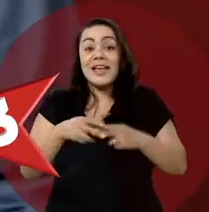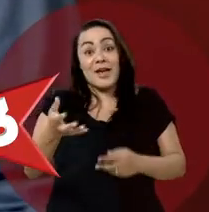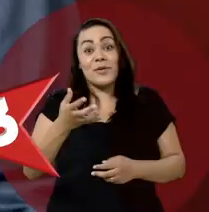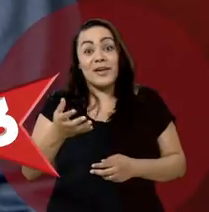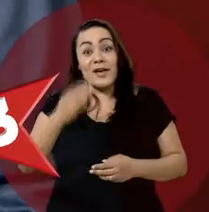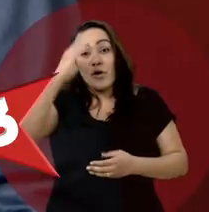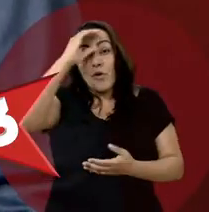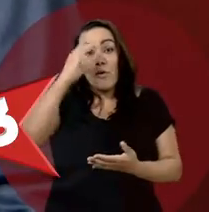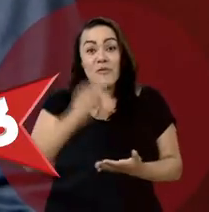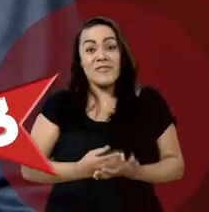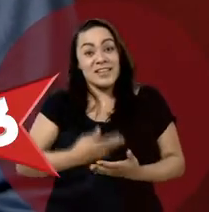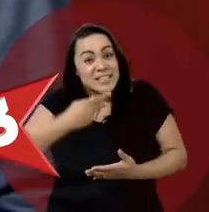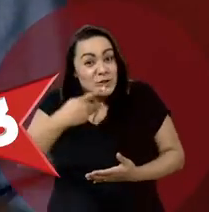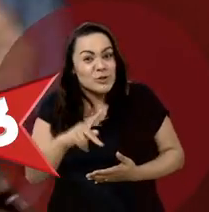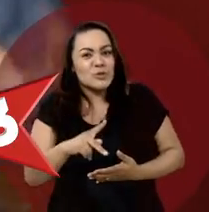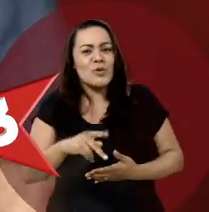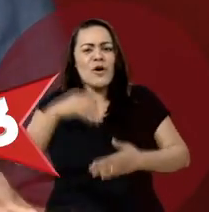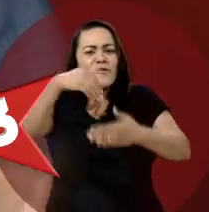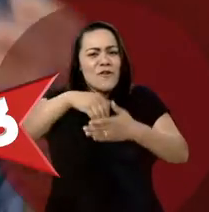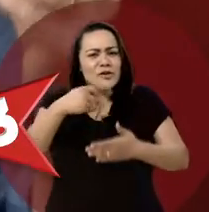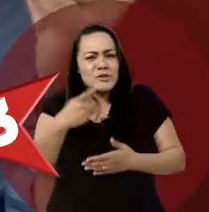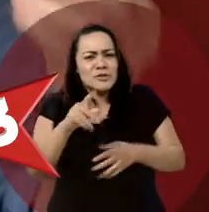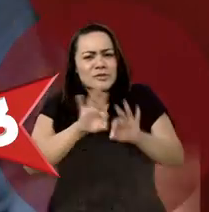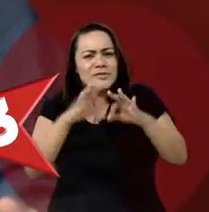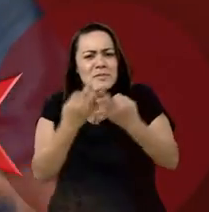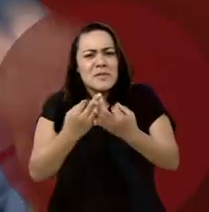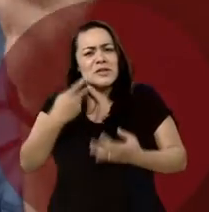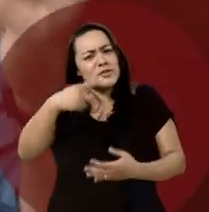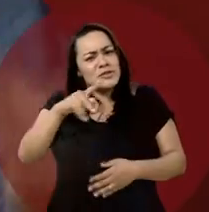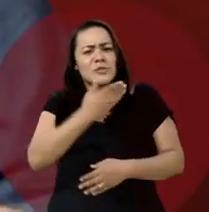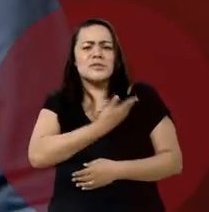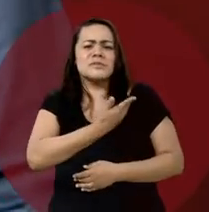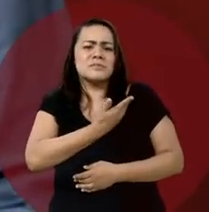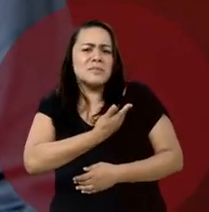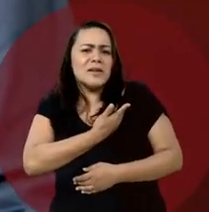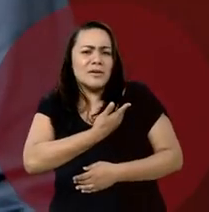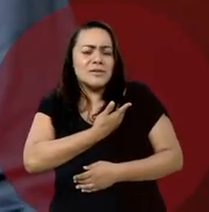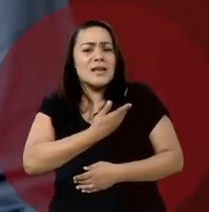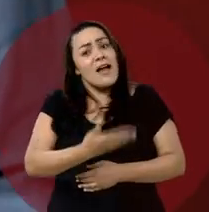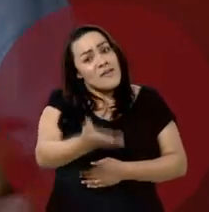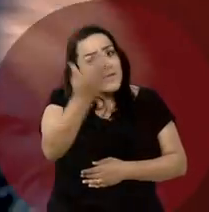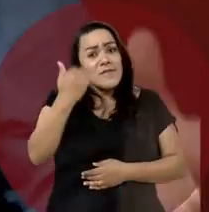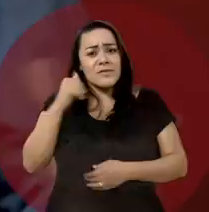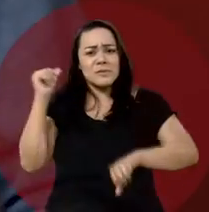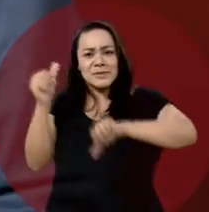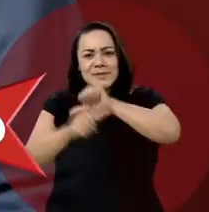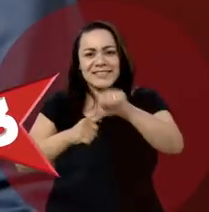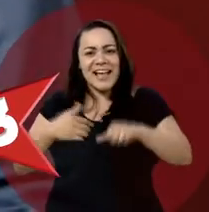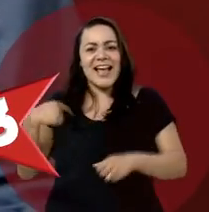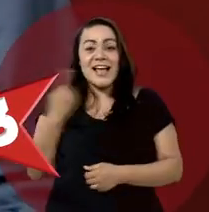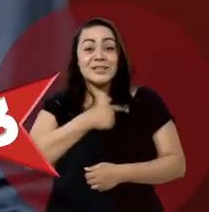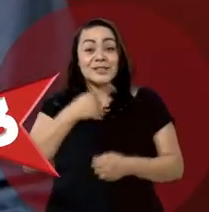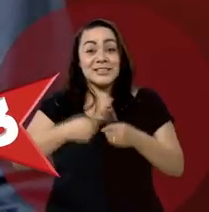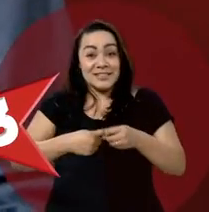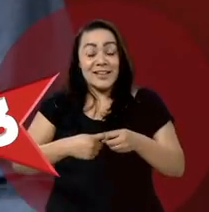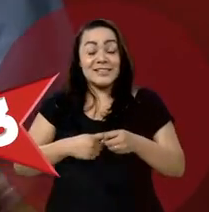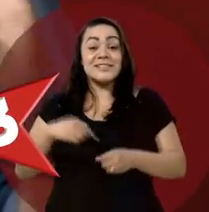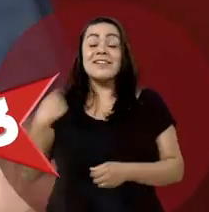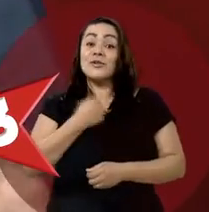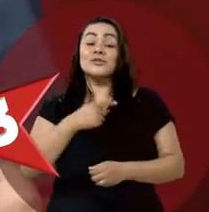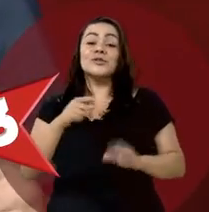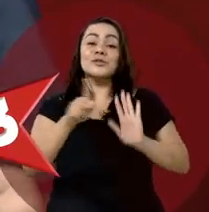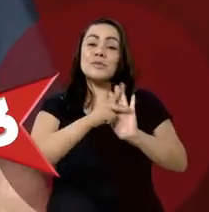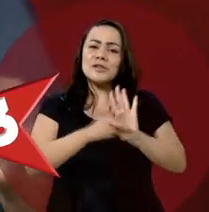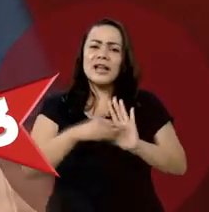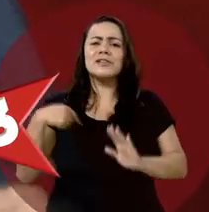eu conto com a sua confiança com seu voto voto da sua família voto dos seus amigos Vamos mudar a nossa cidade